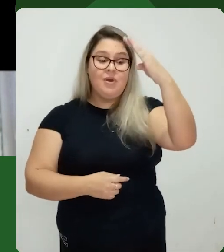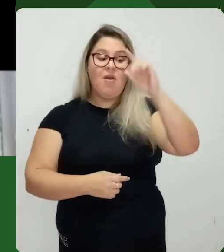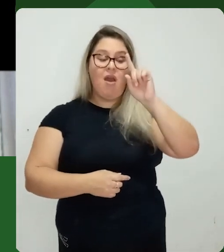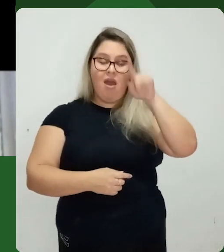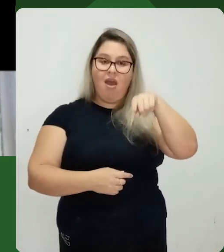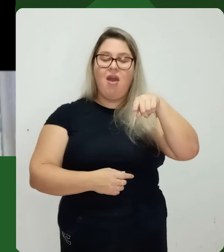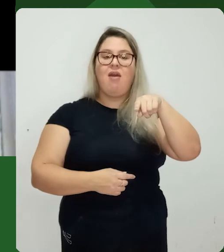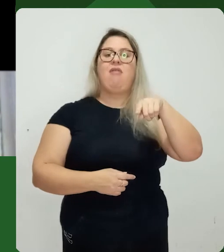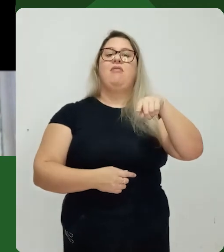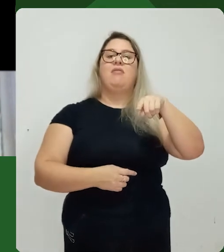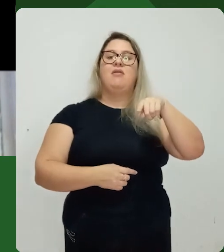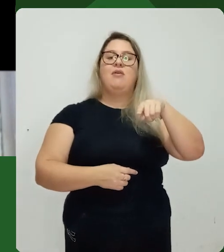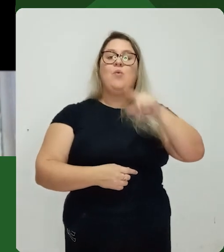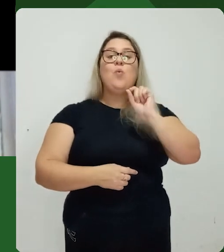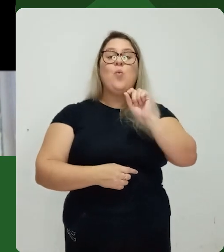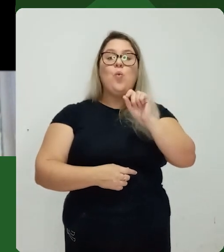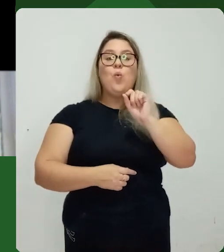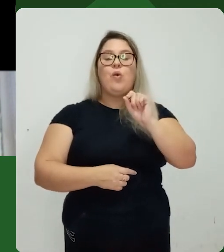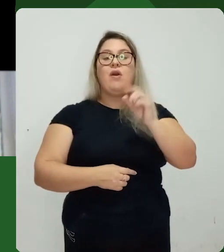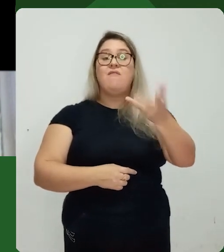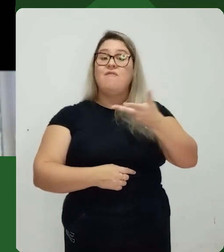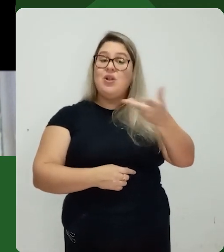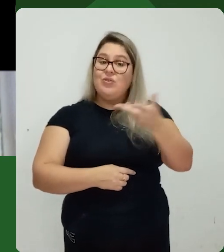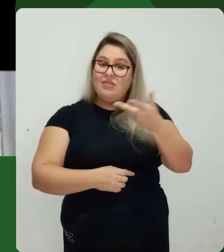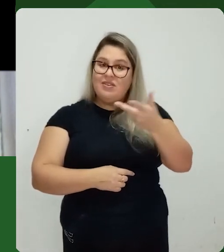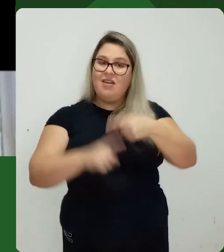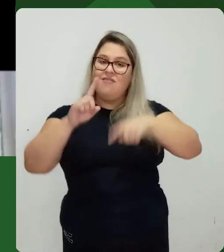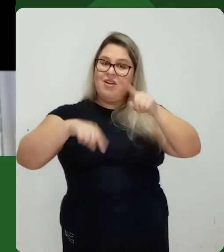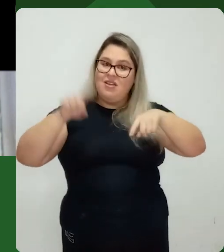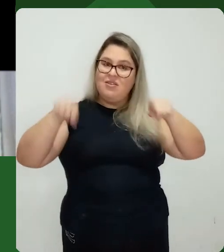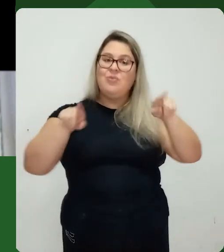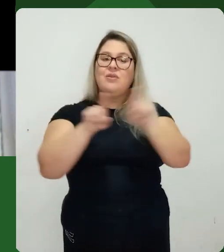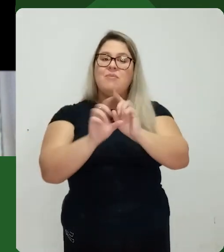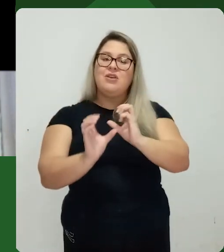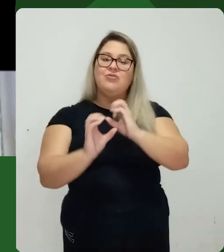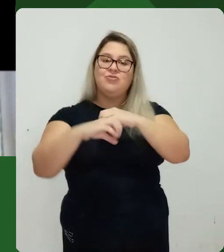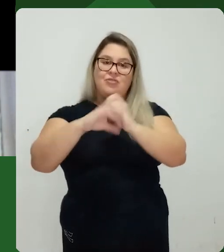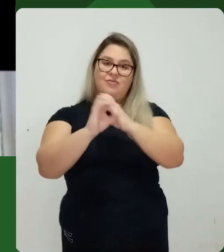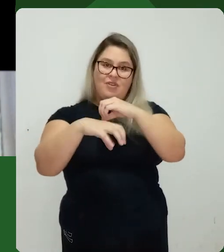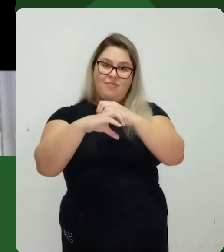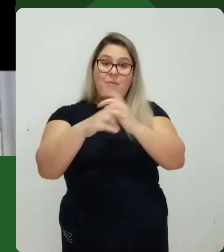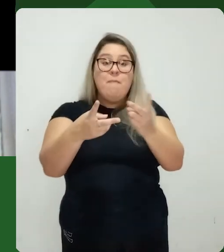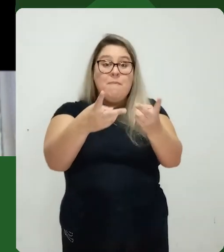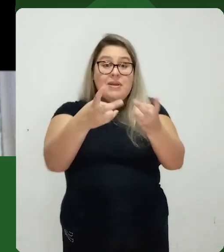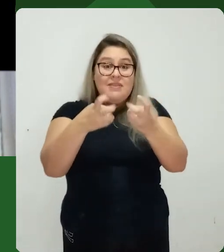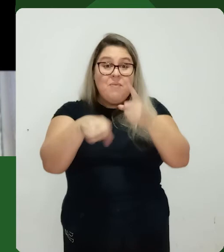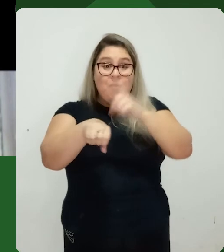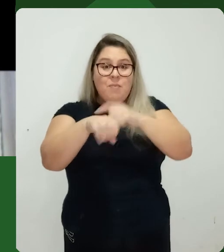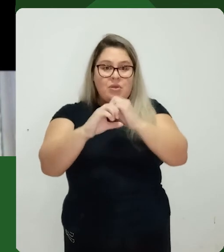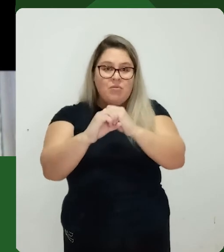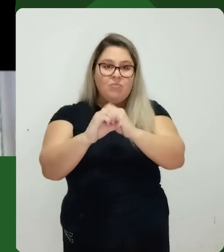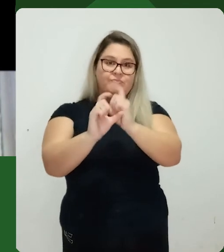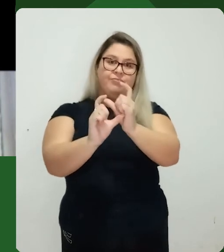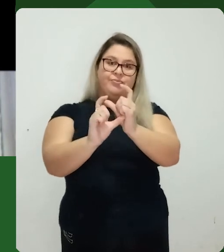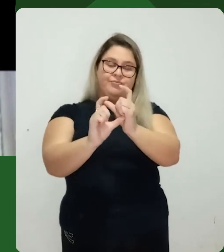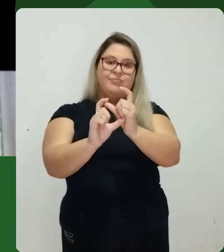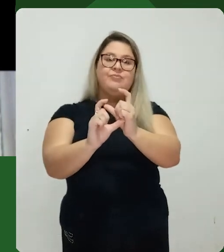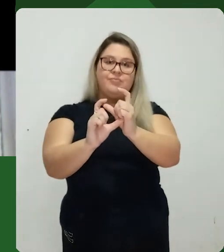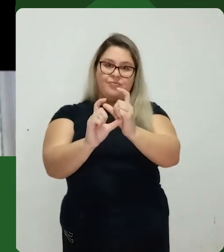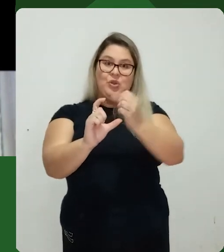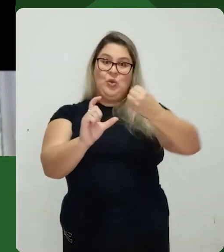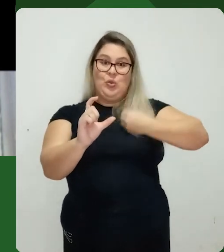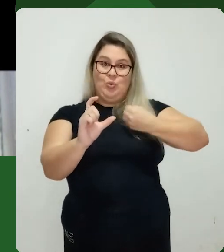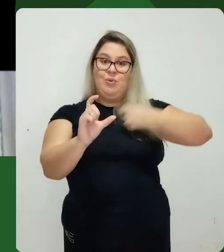era momento de pôr do sol, então as nuvens foram se apagando, mas o principal, a variação aqui de velocidade